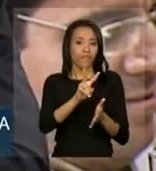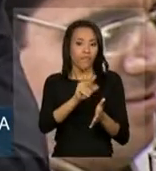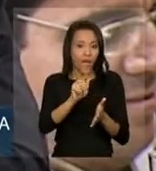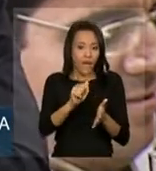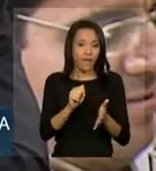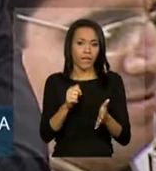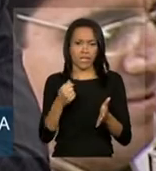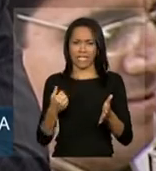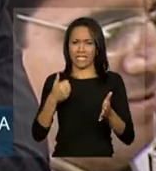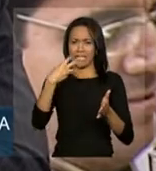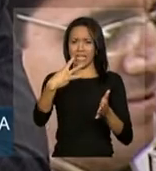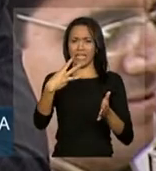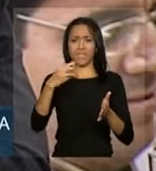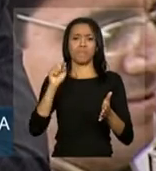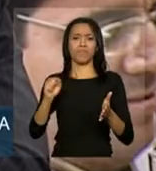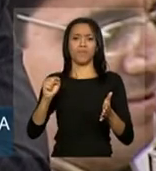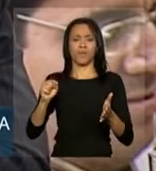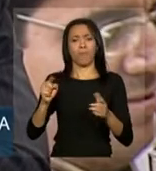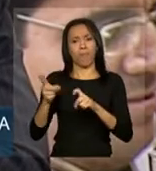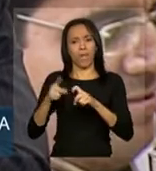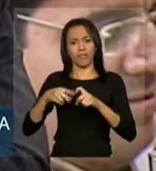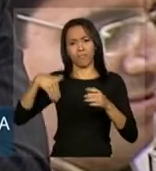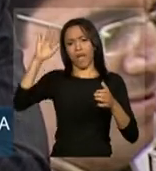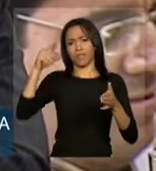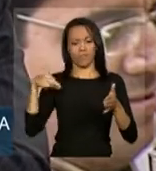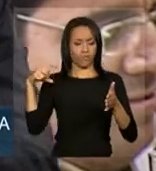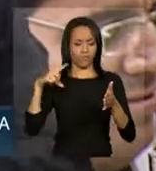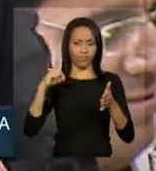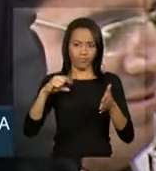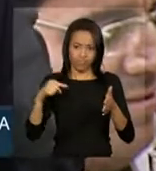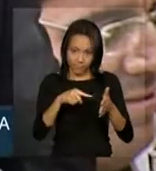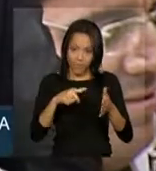pelos mais de 3000 médicos no segundo mês de